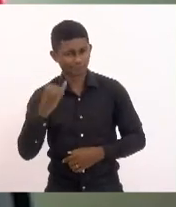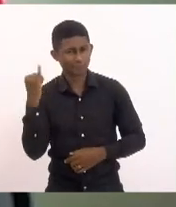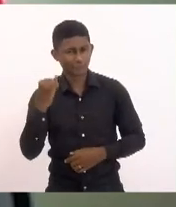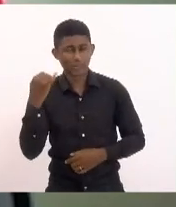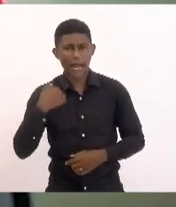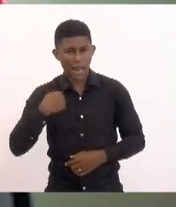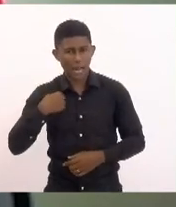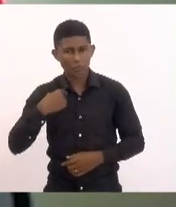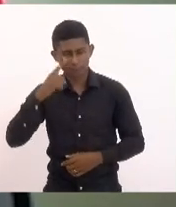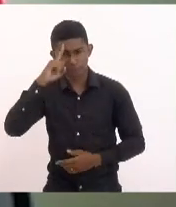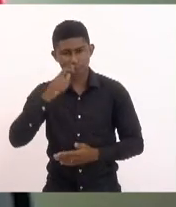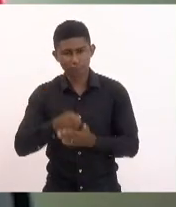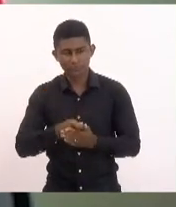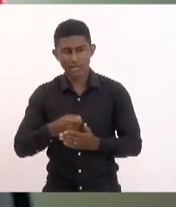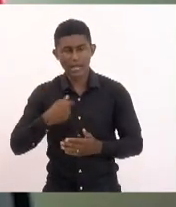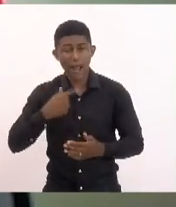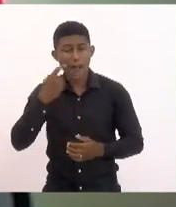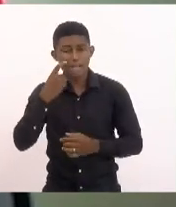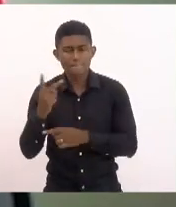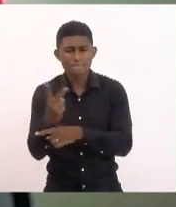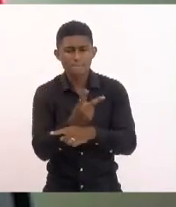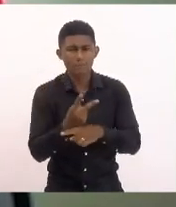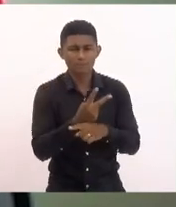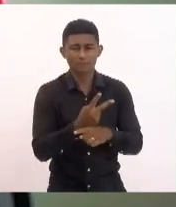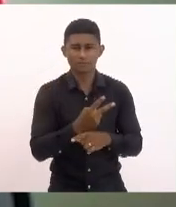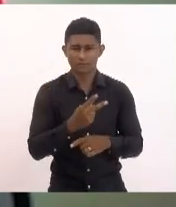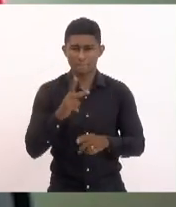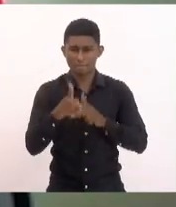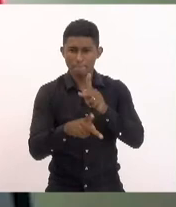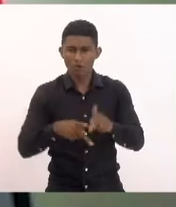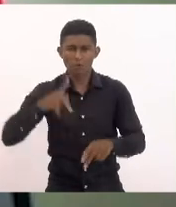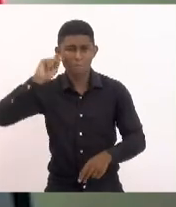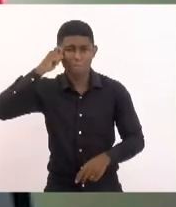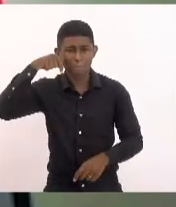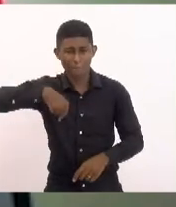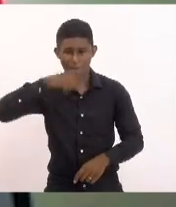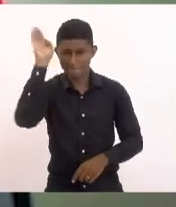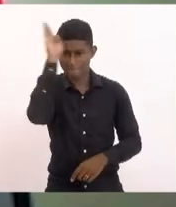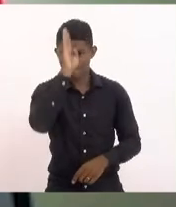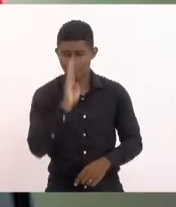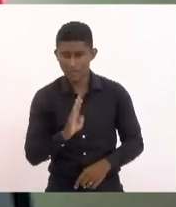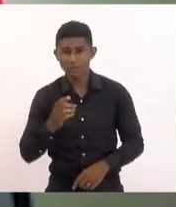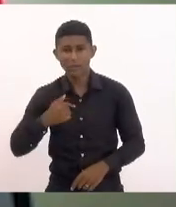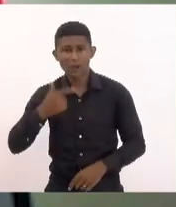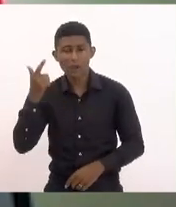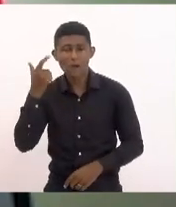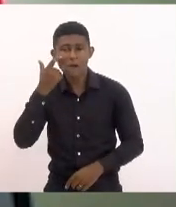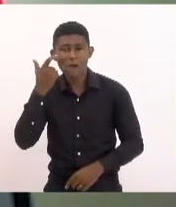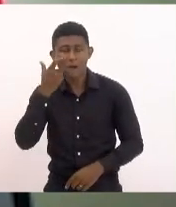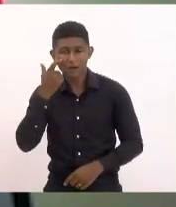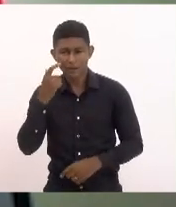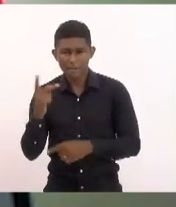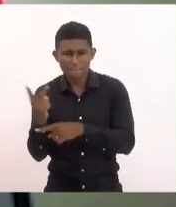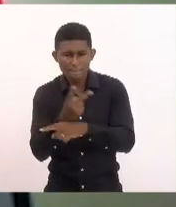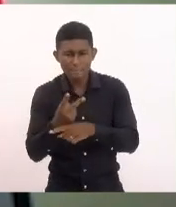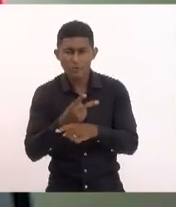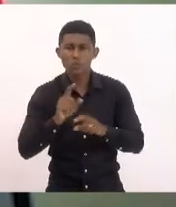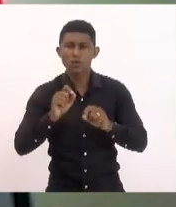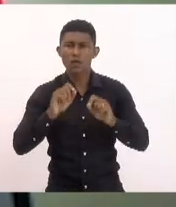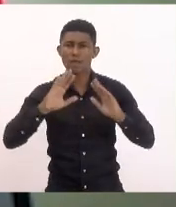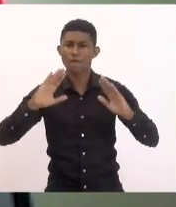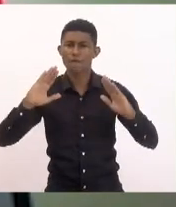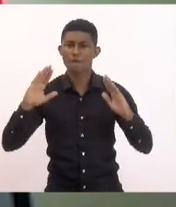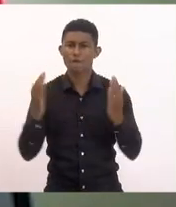um pouco a vida da população negra no Brasil. E, com isso, busquei os dados do Fórum Brasileiro de